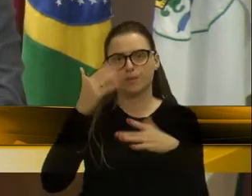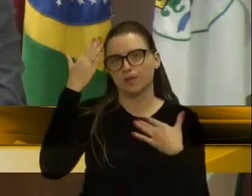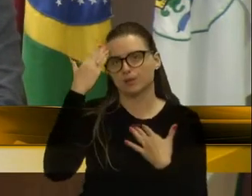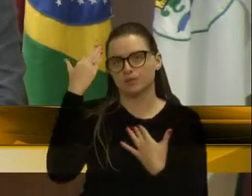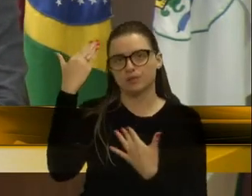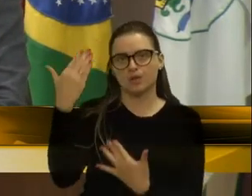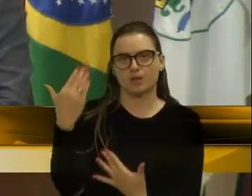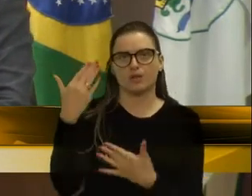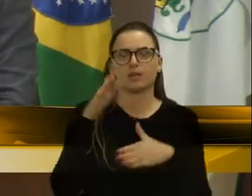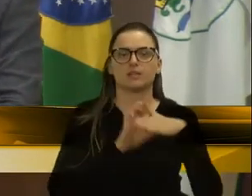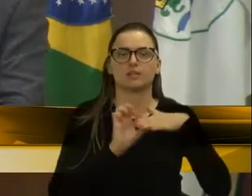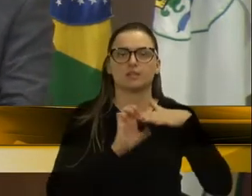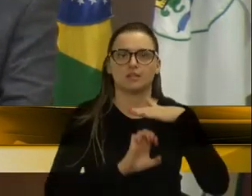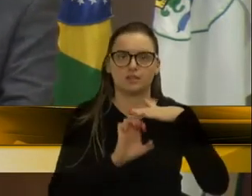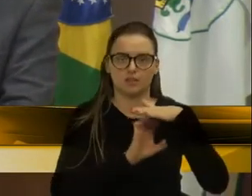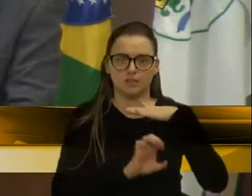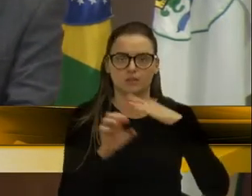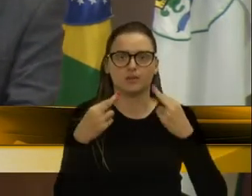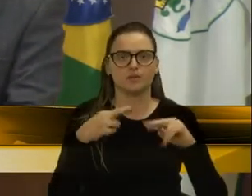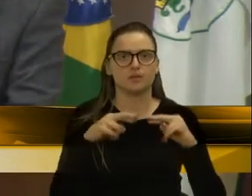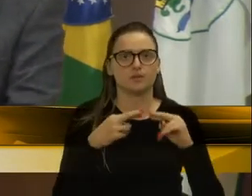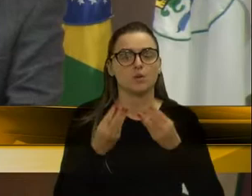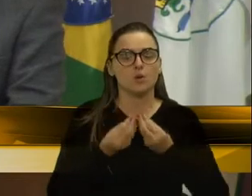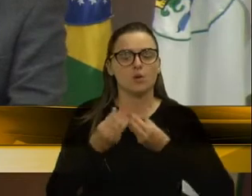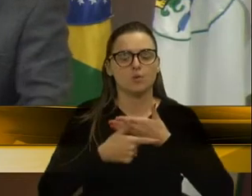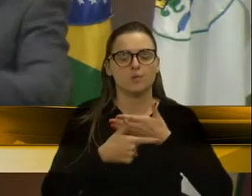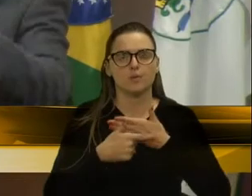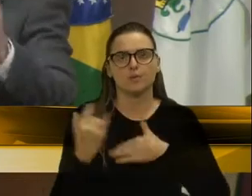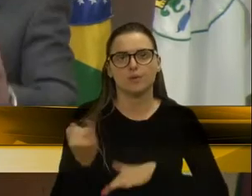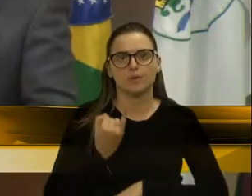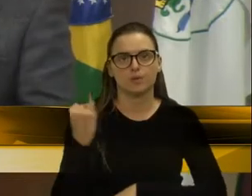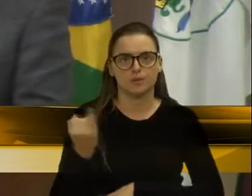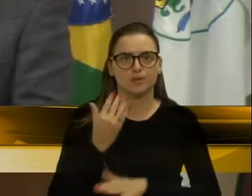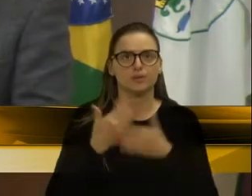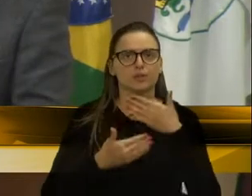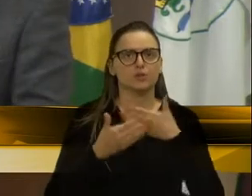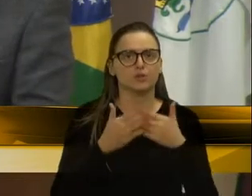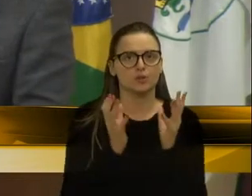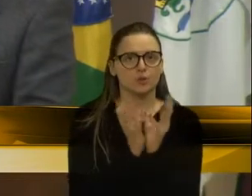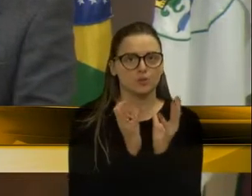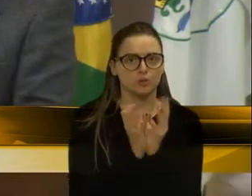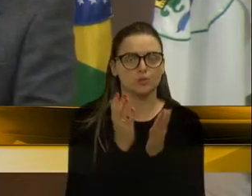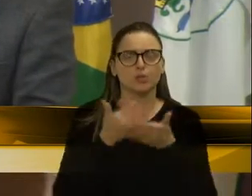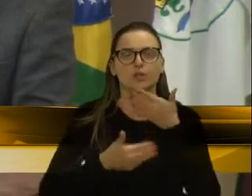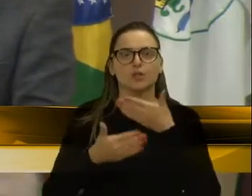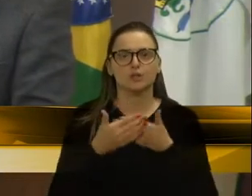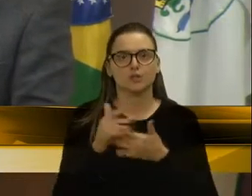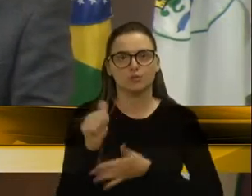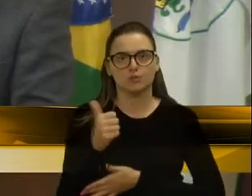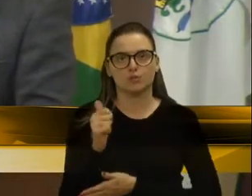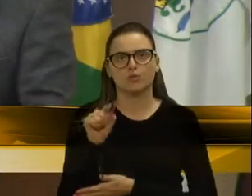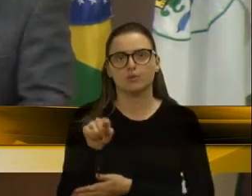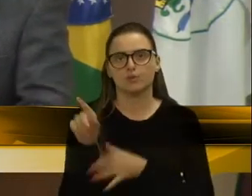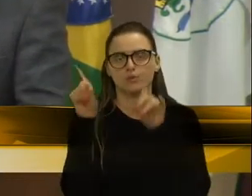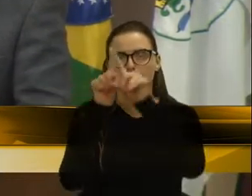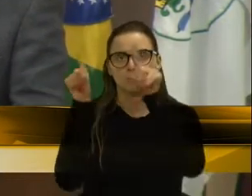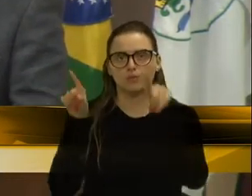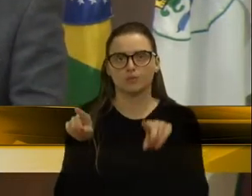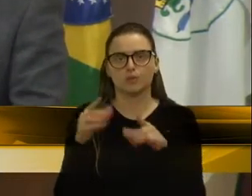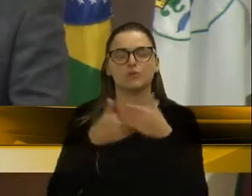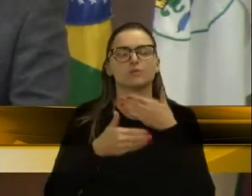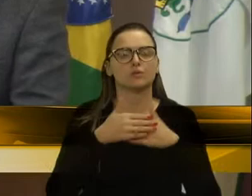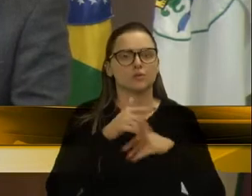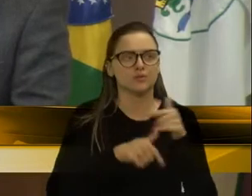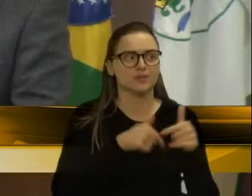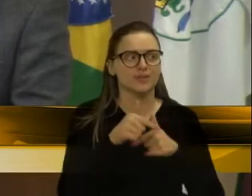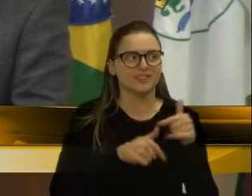dessas empresas da importância dessas empresas de todo o grupo desses mais de 11 mil colaboradores que trabalham